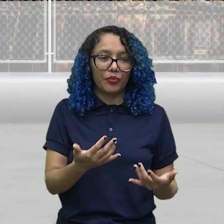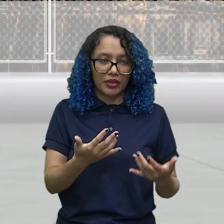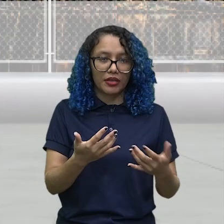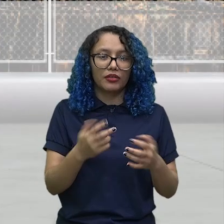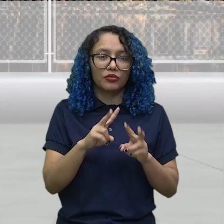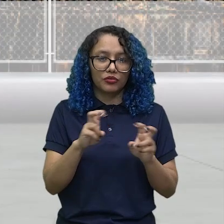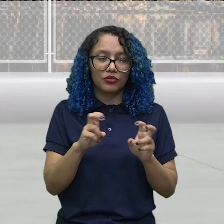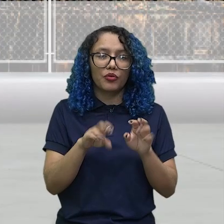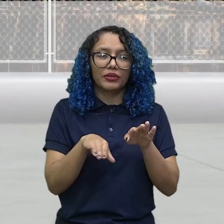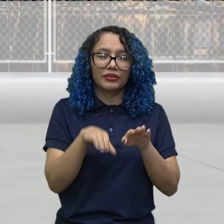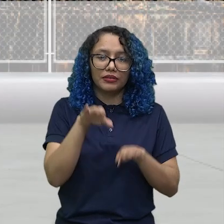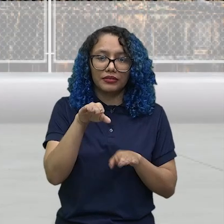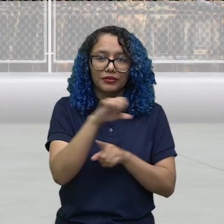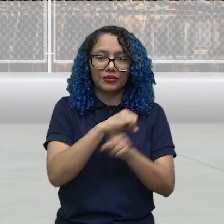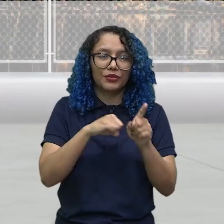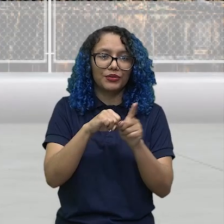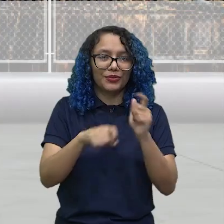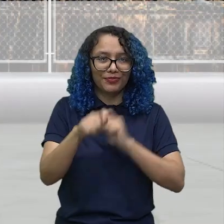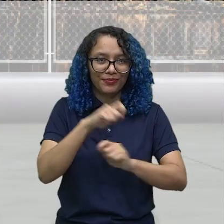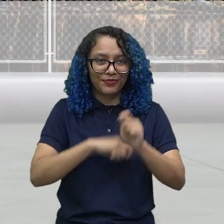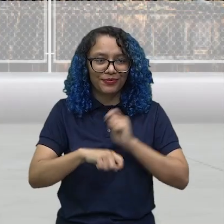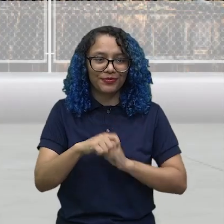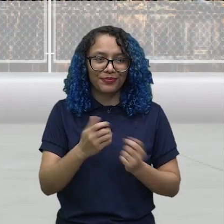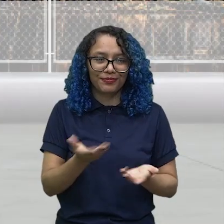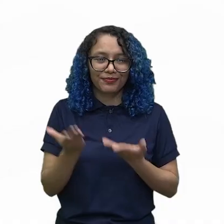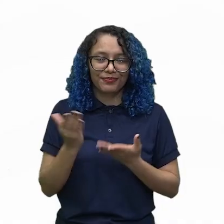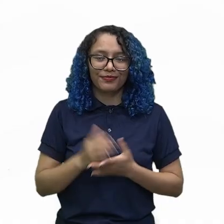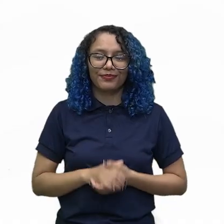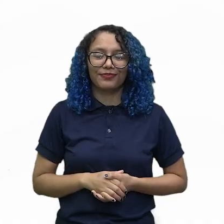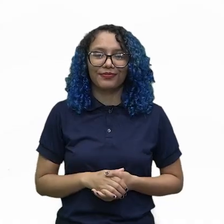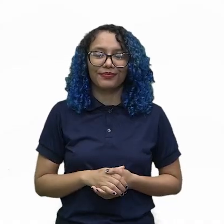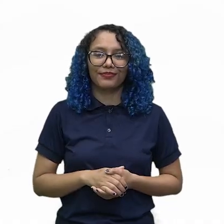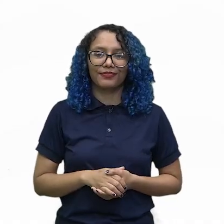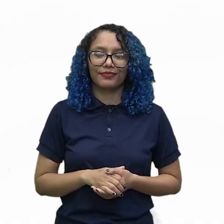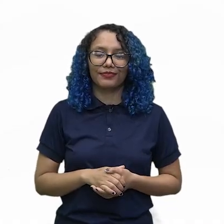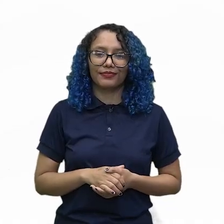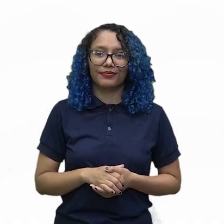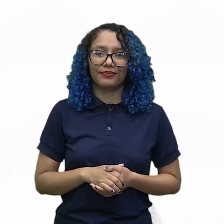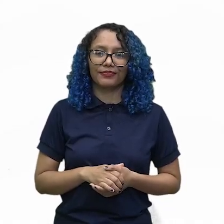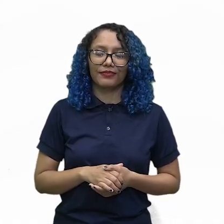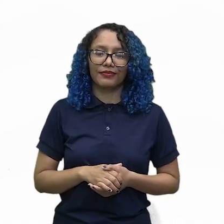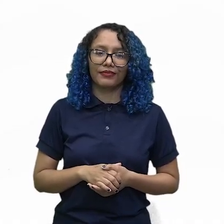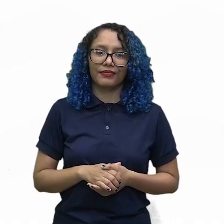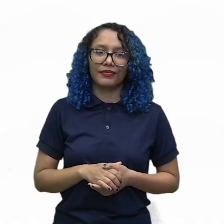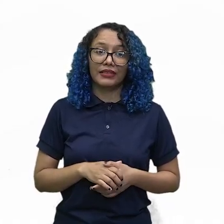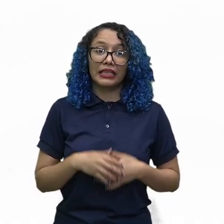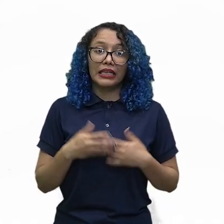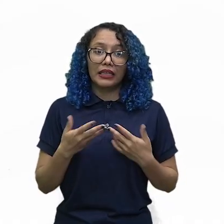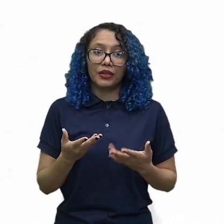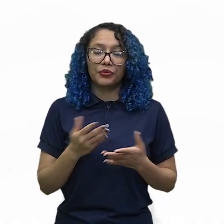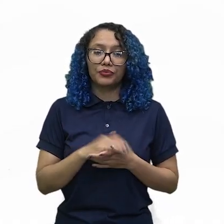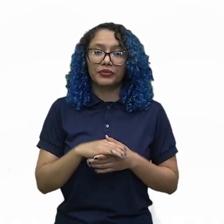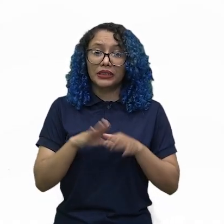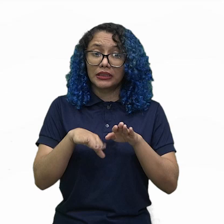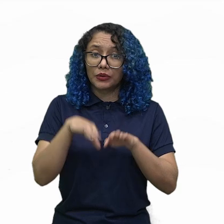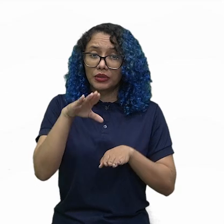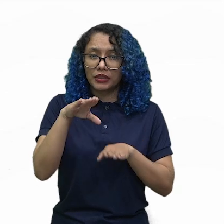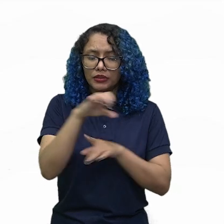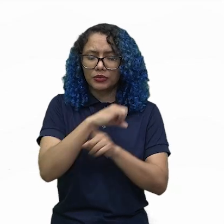são as desigualdades socioeconômicas. Acompanhe aqui comigo. Olha, quando eu falo de